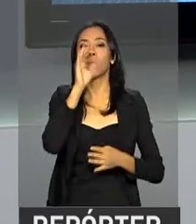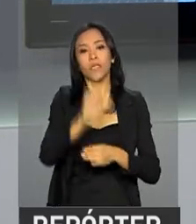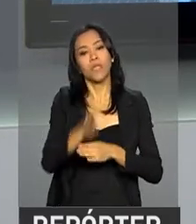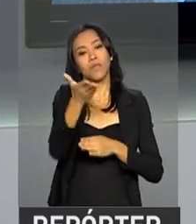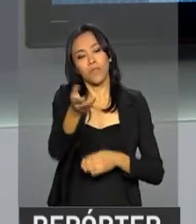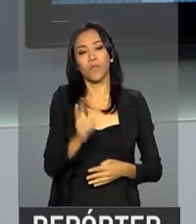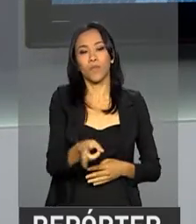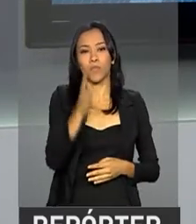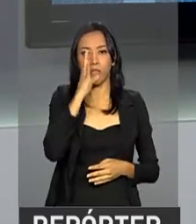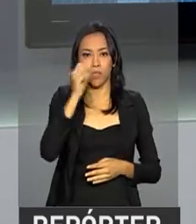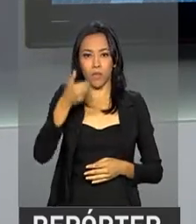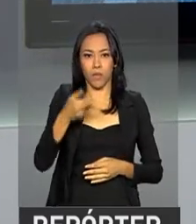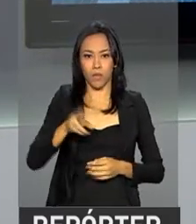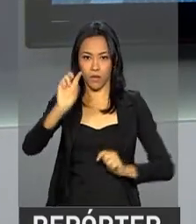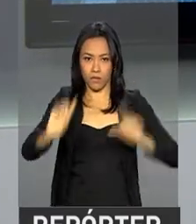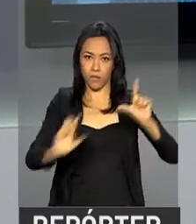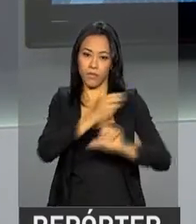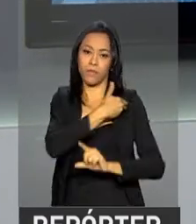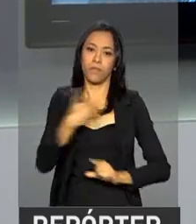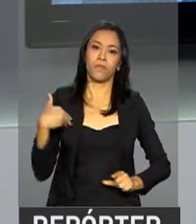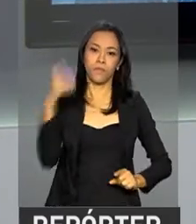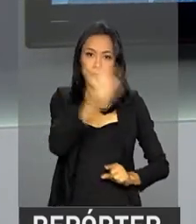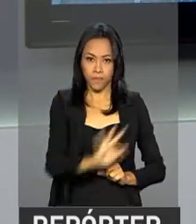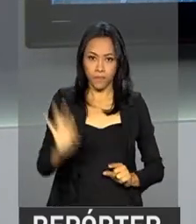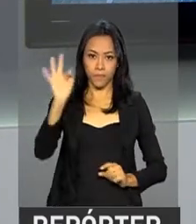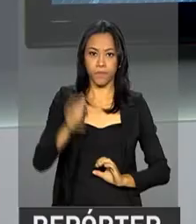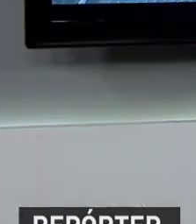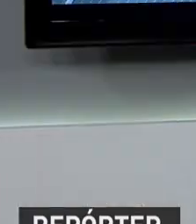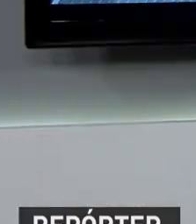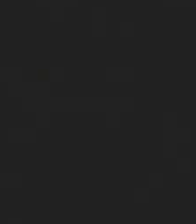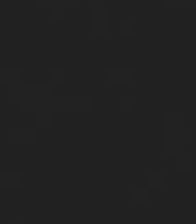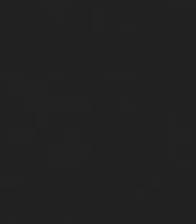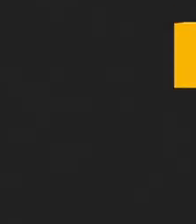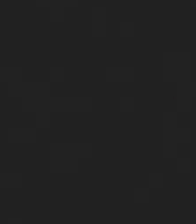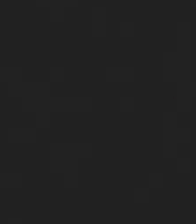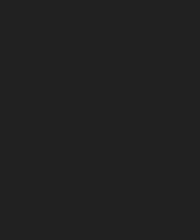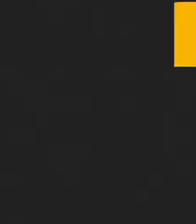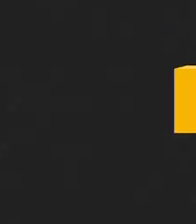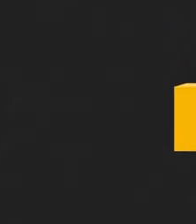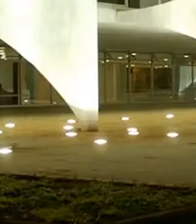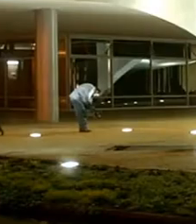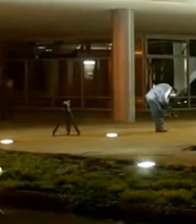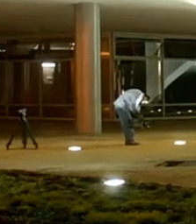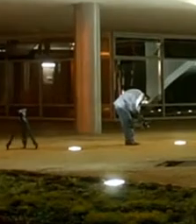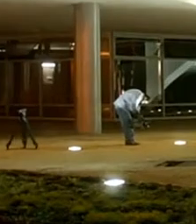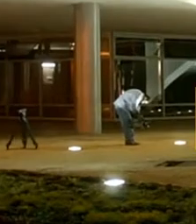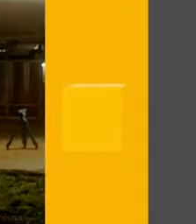tarde para você e continue na NBR, a TV do Governo Federal.